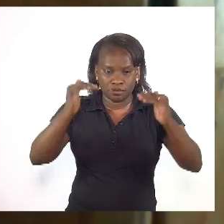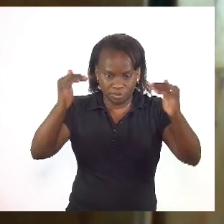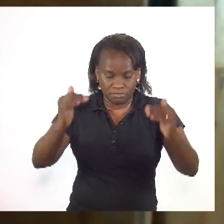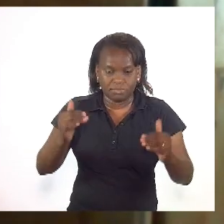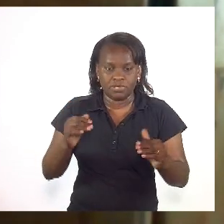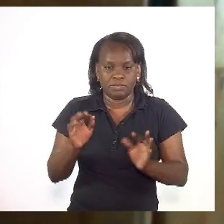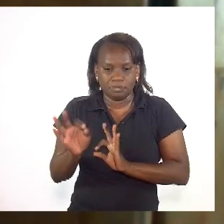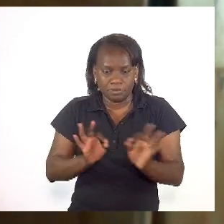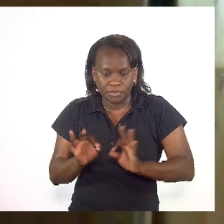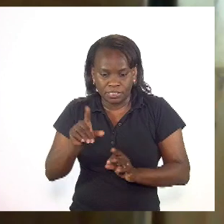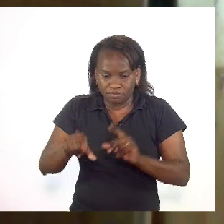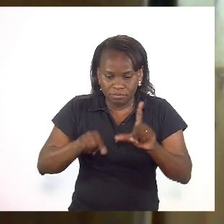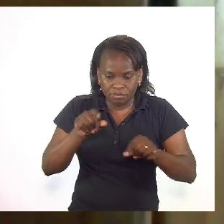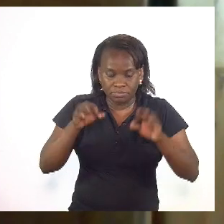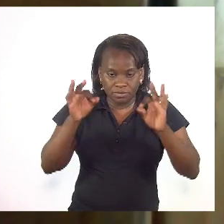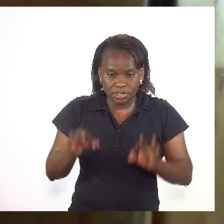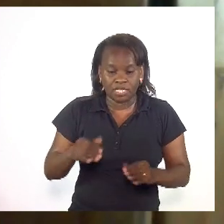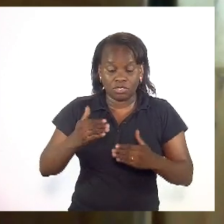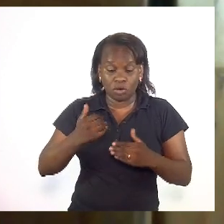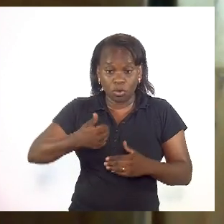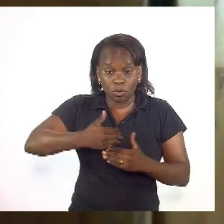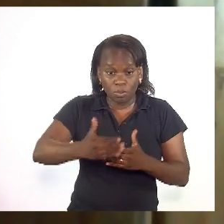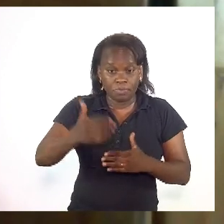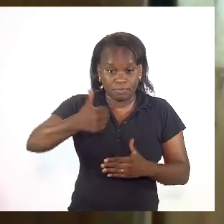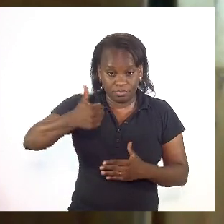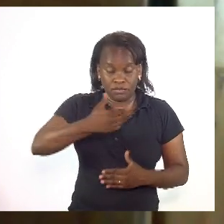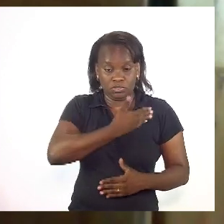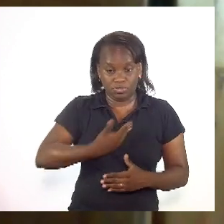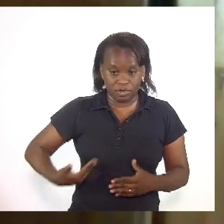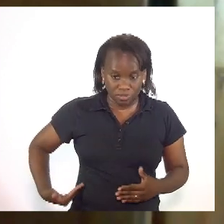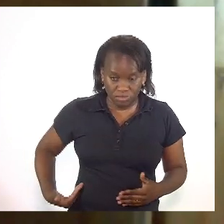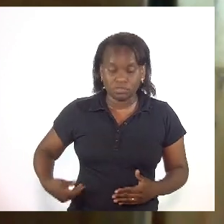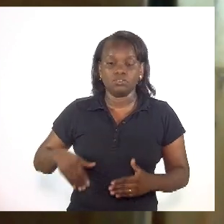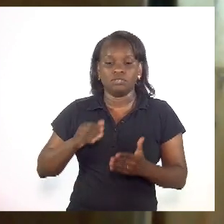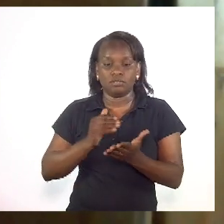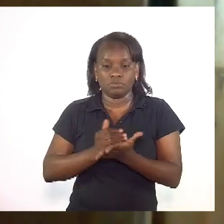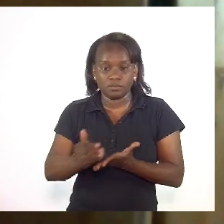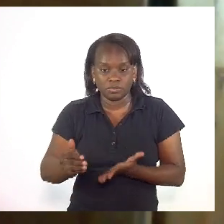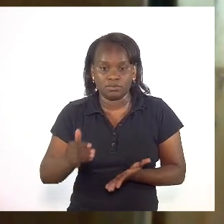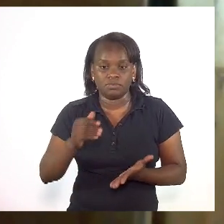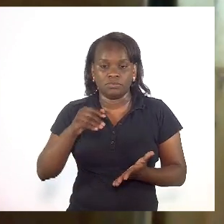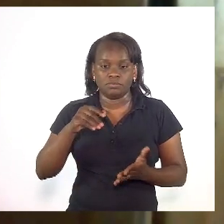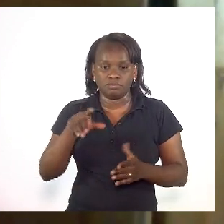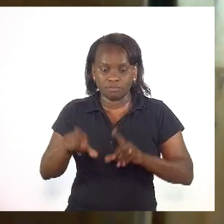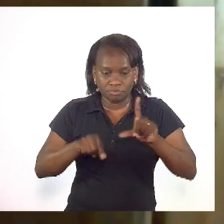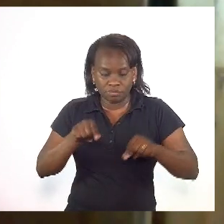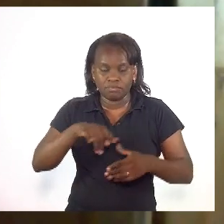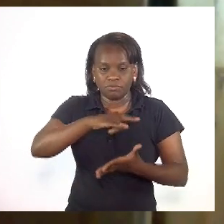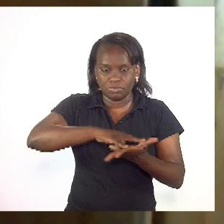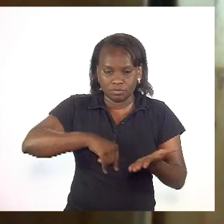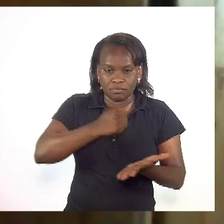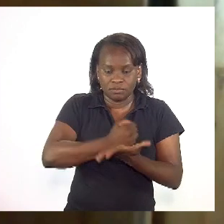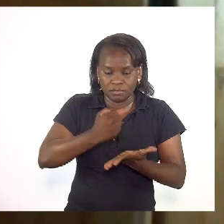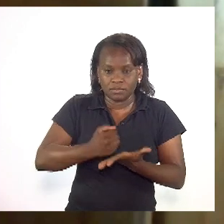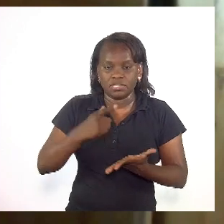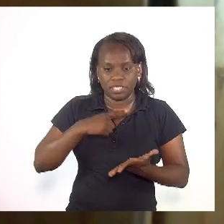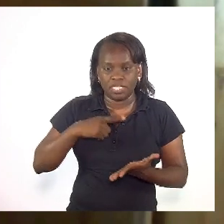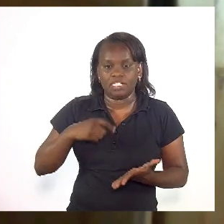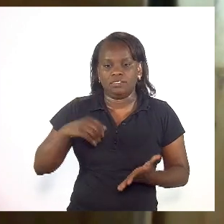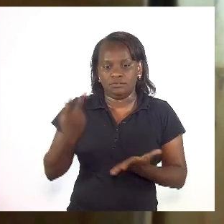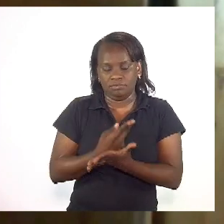devidamente escalonada a partir do governador, que propiciou as contratações sobre as quais pesam fortes indícios de